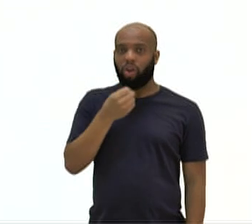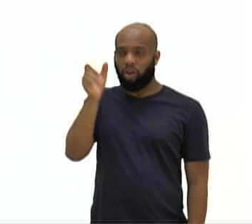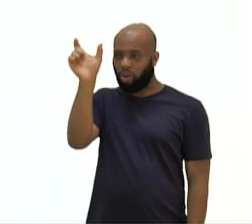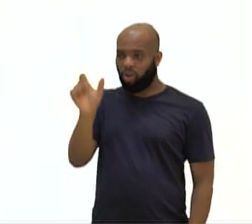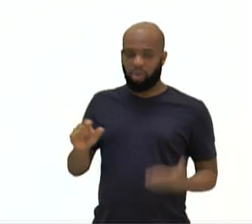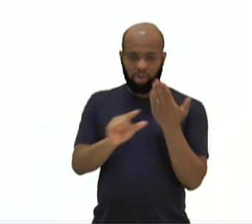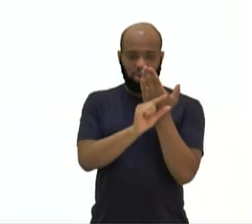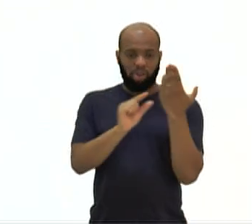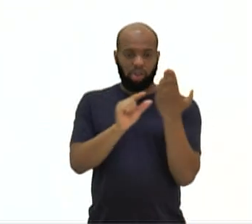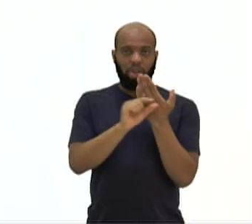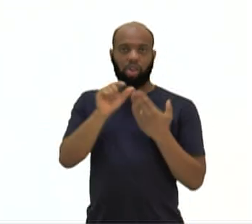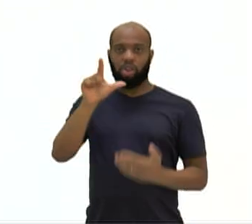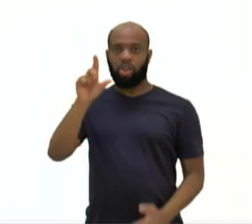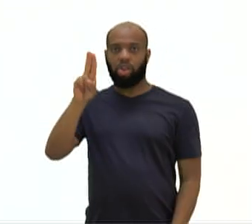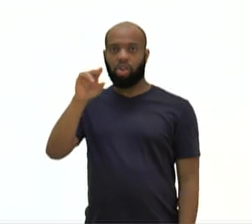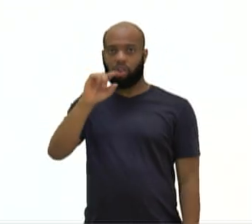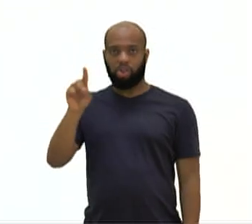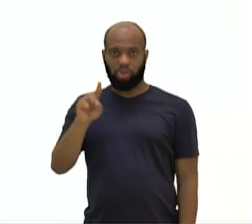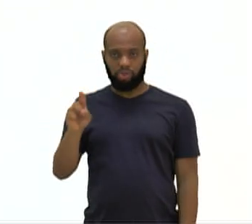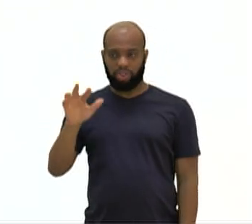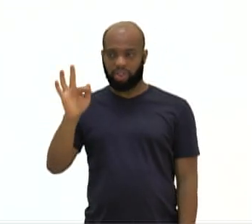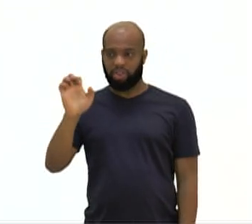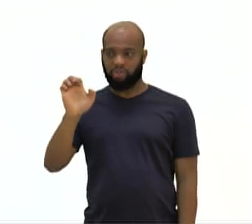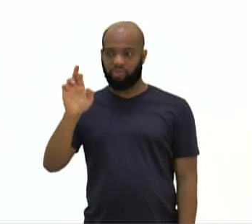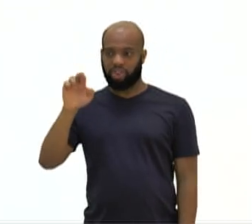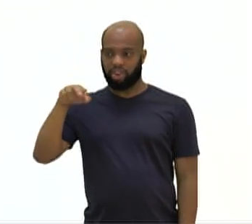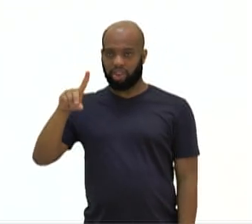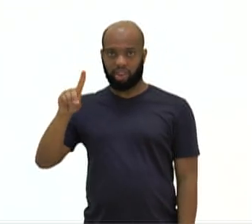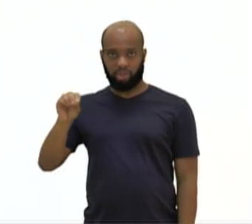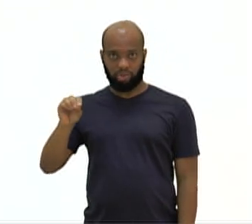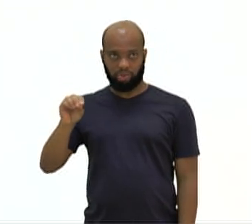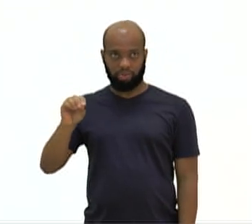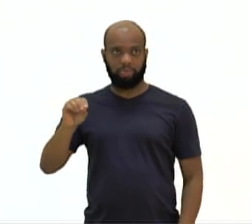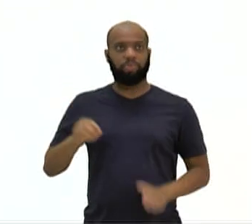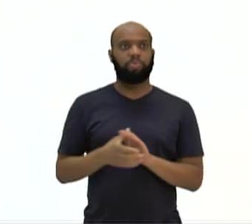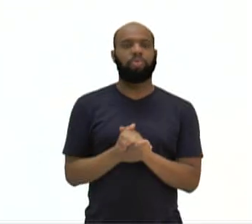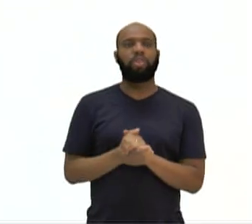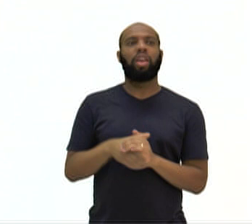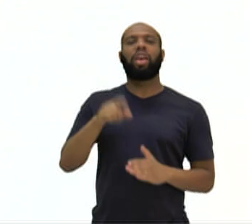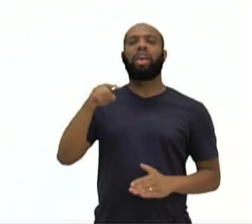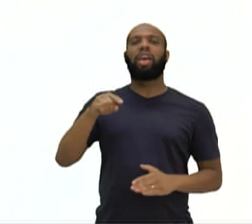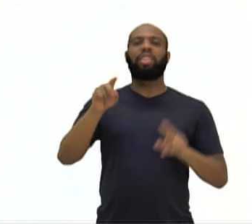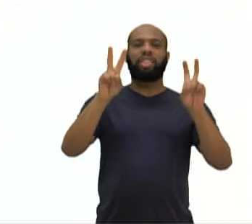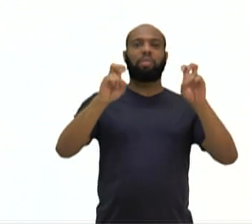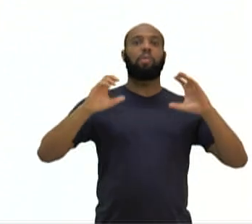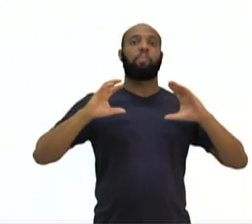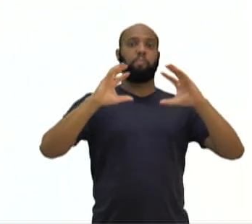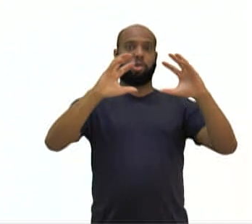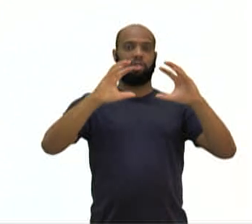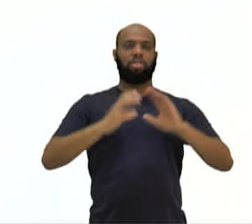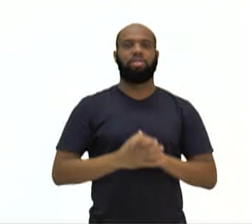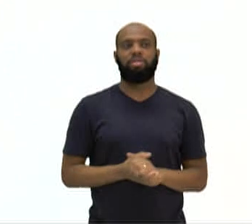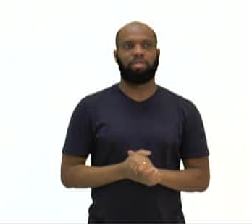Veríssimo, que é um cronista da nossa atualidade? O texto chama A Bola. Vamos lá?